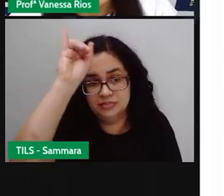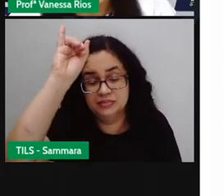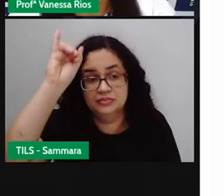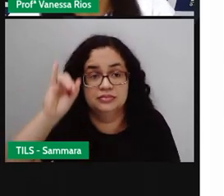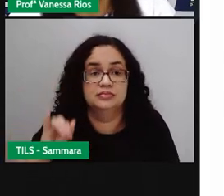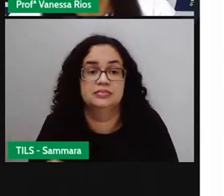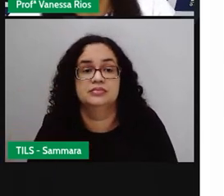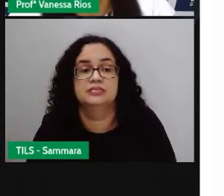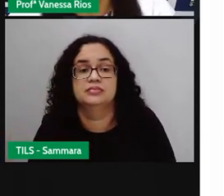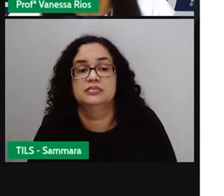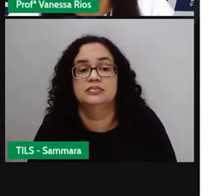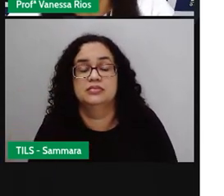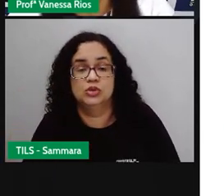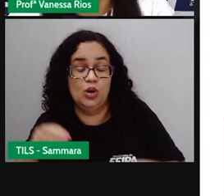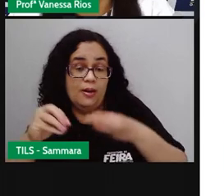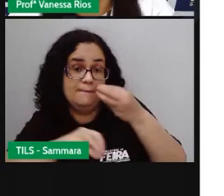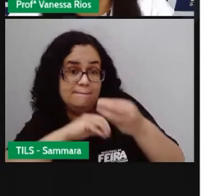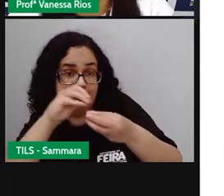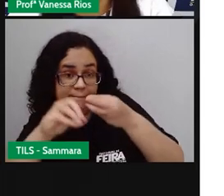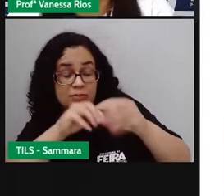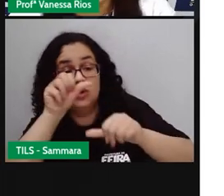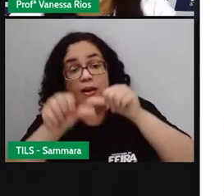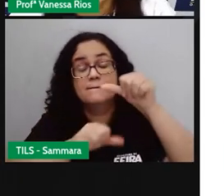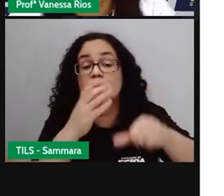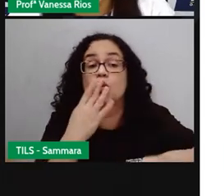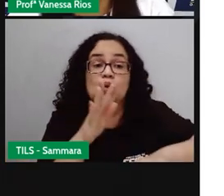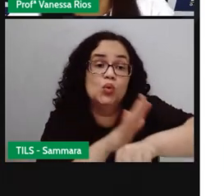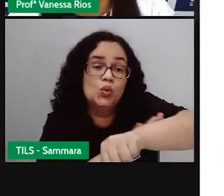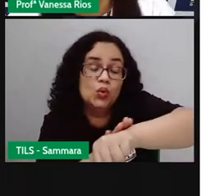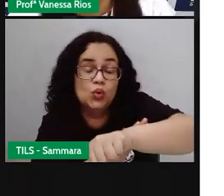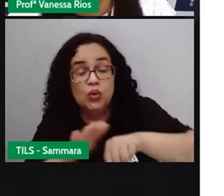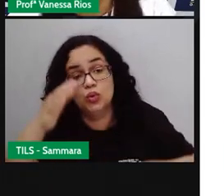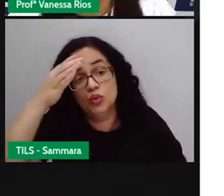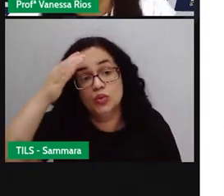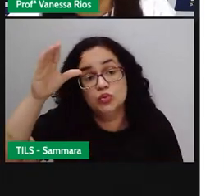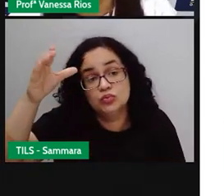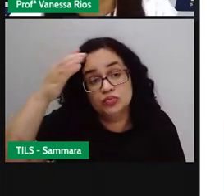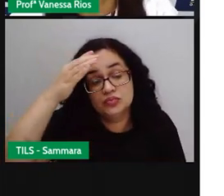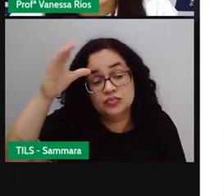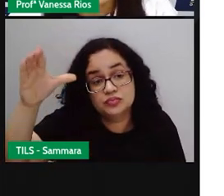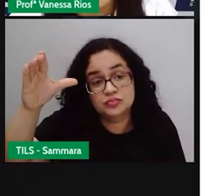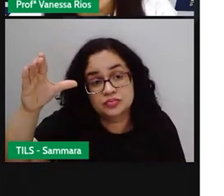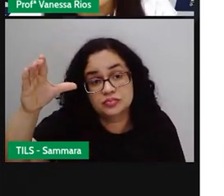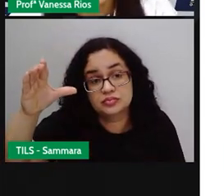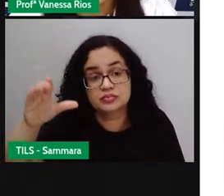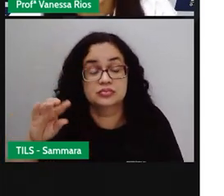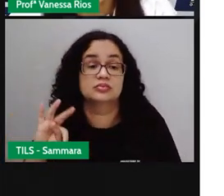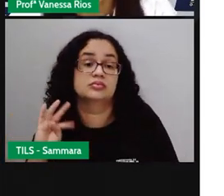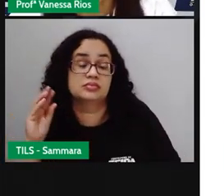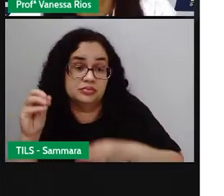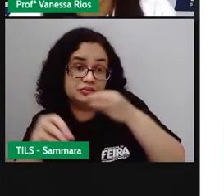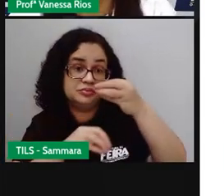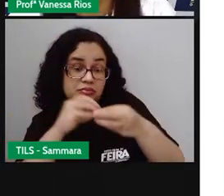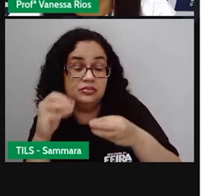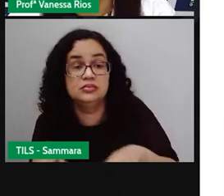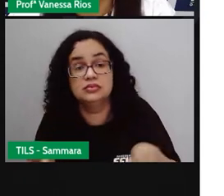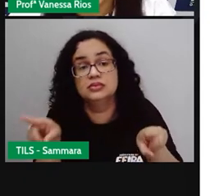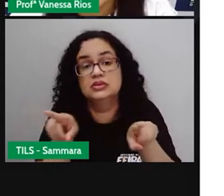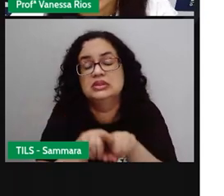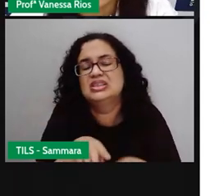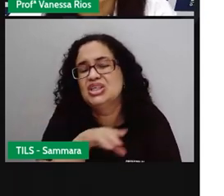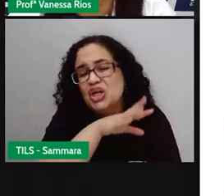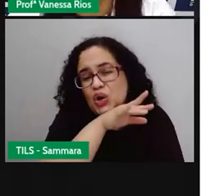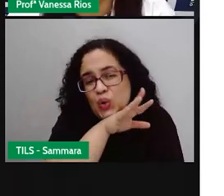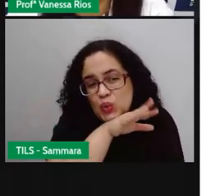tão rico que é a miscigenação, que é a mistura cultural, que são os resultados dessa miscigenação, traga algo